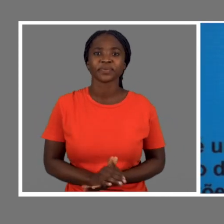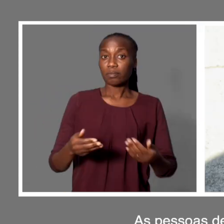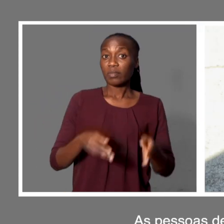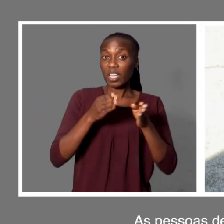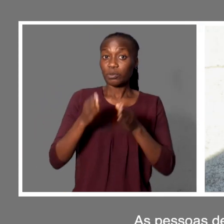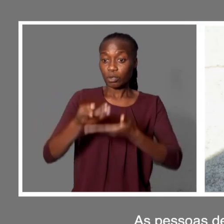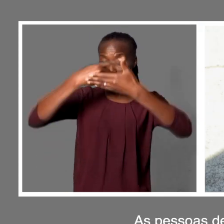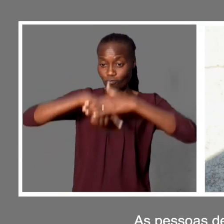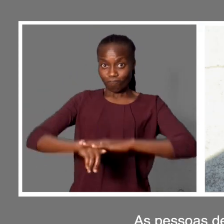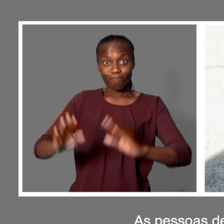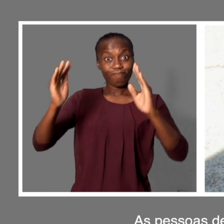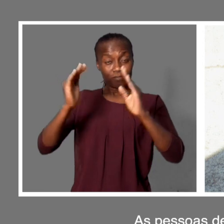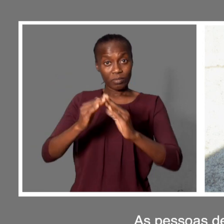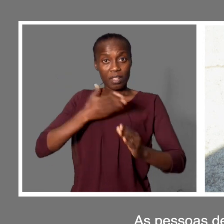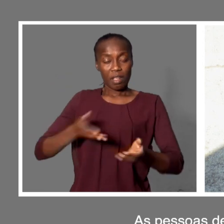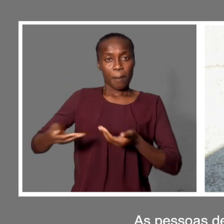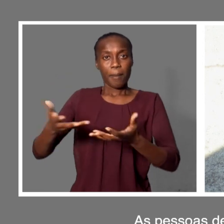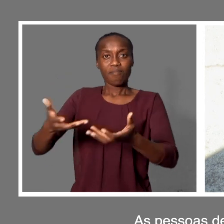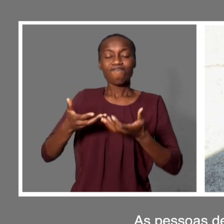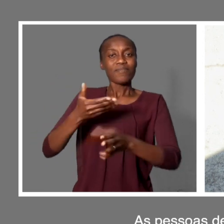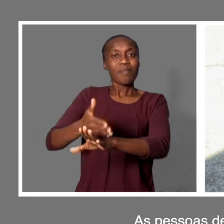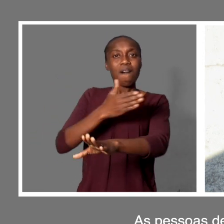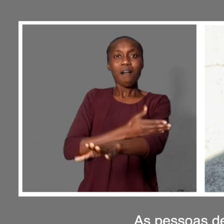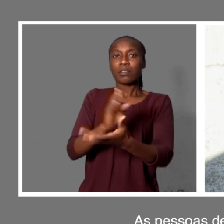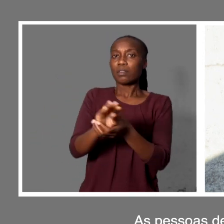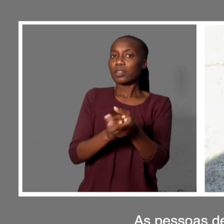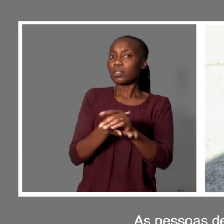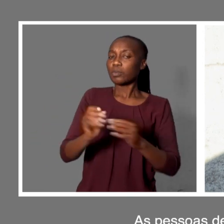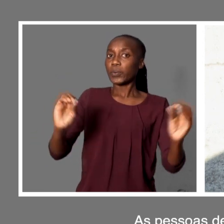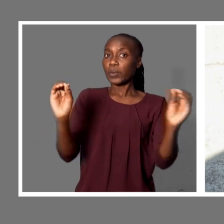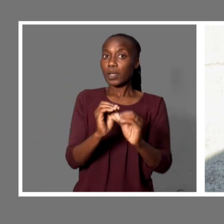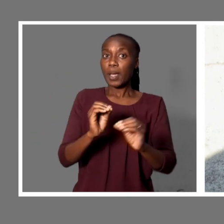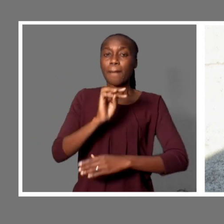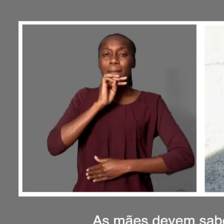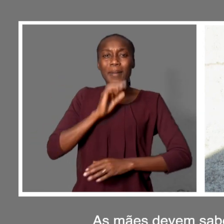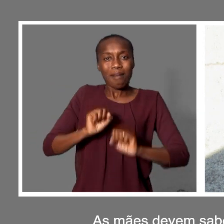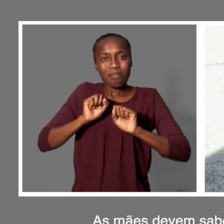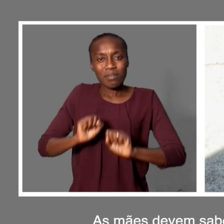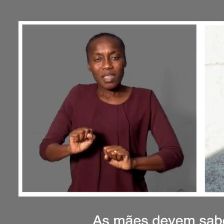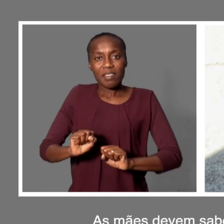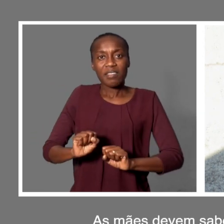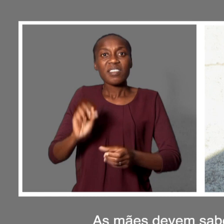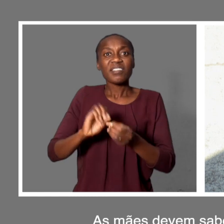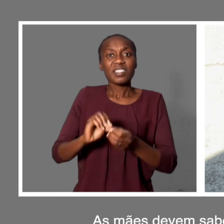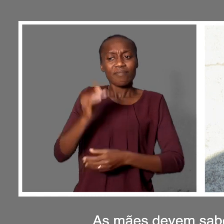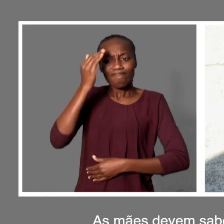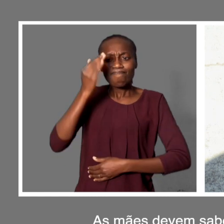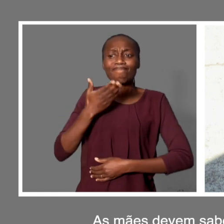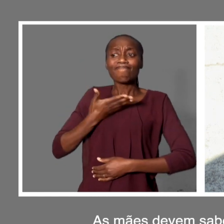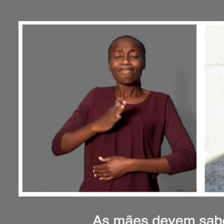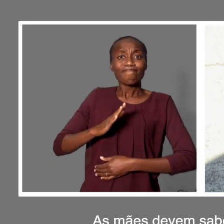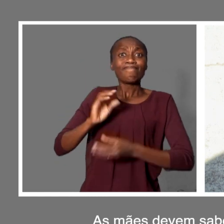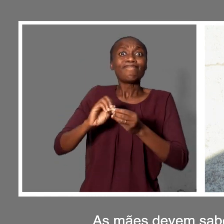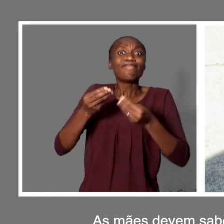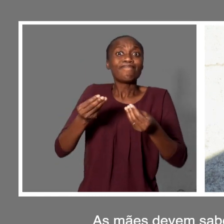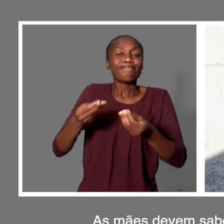bebês As pessoas de fora podem chegar e querer pegar a criança sem ter lavado as mãos e não as mães devem procurar saber quem pega a